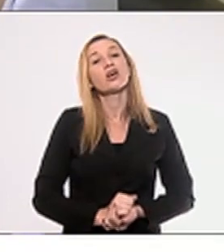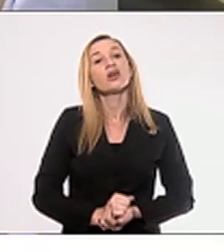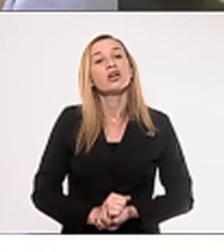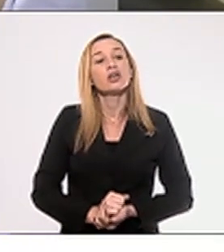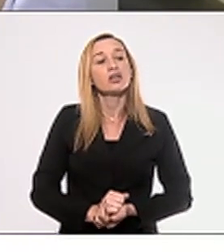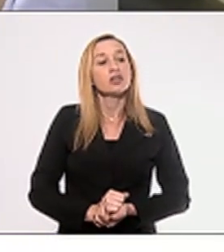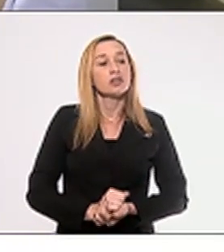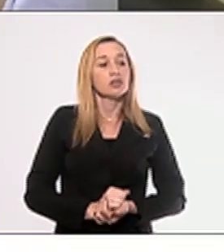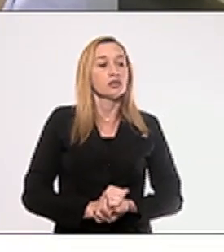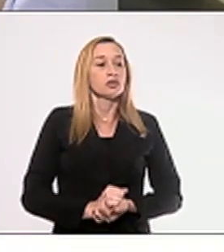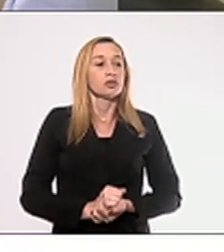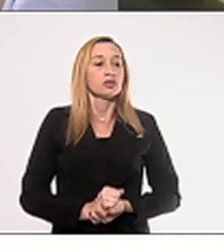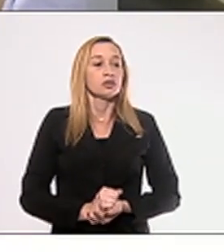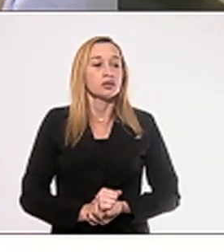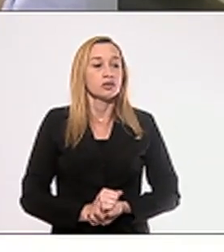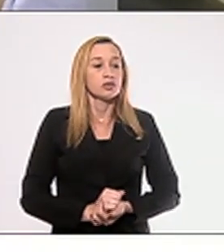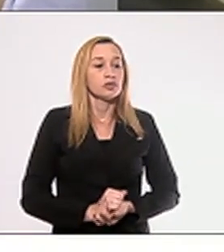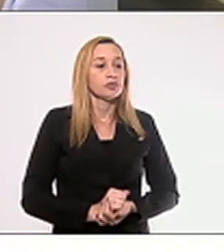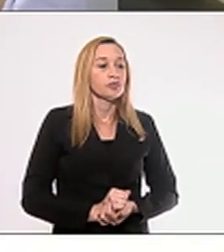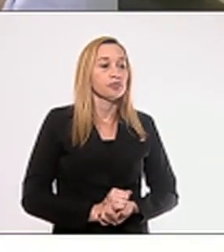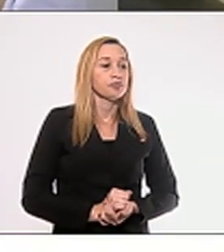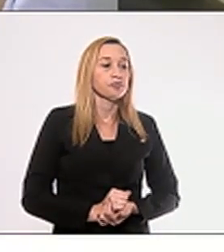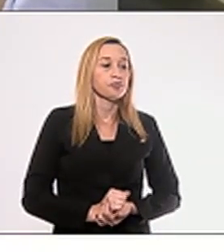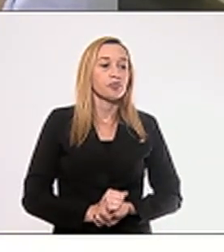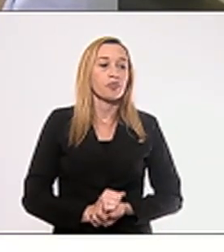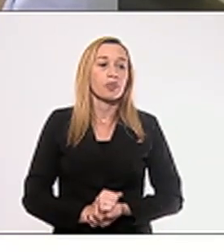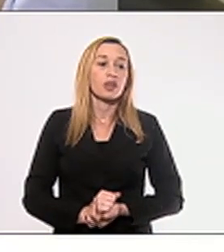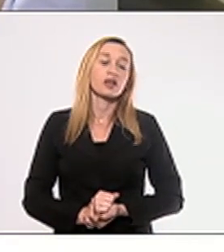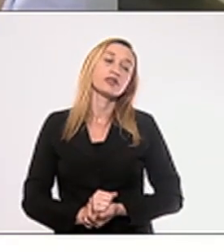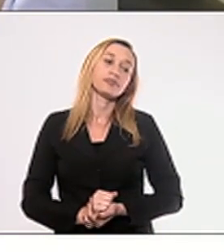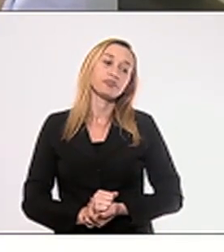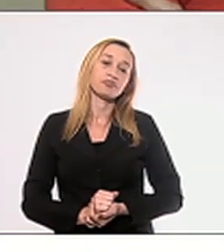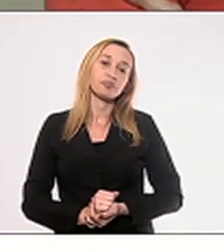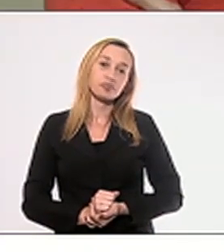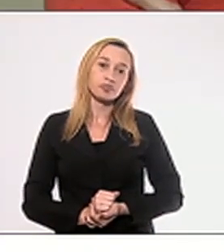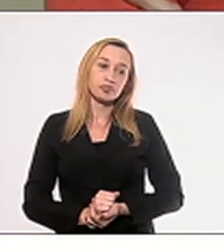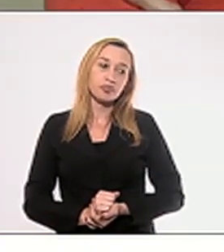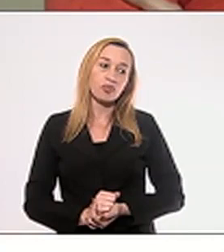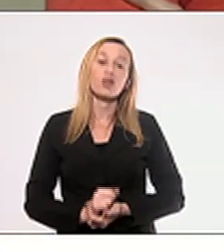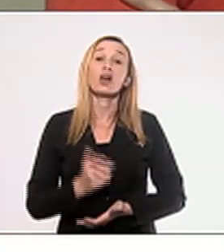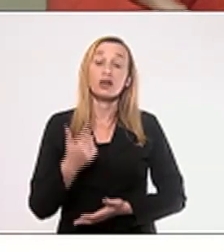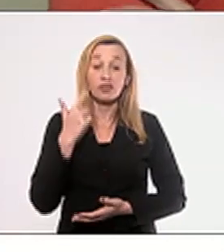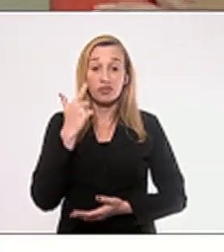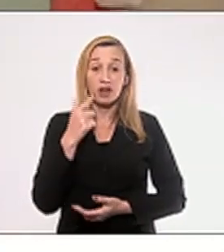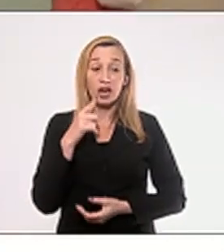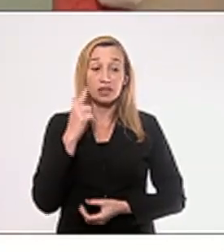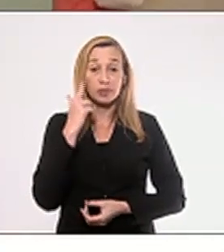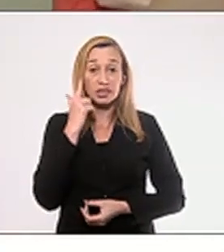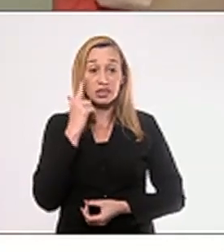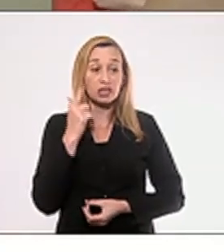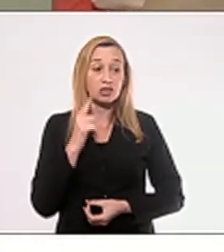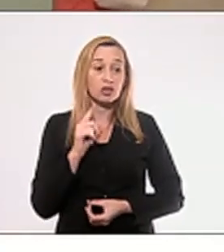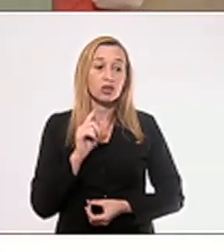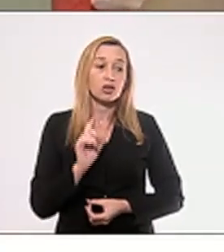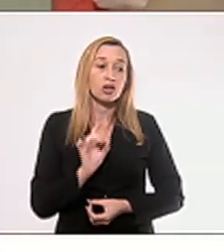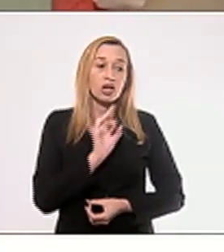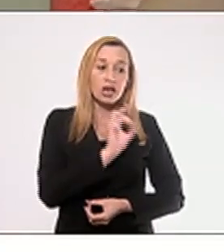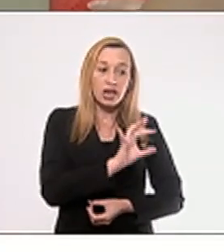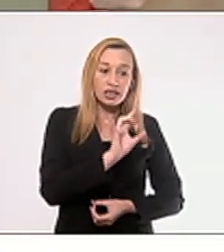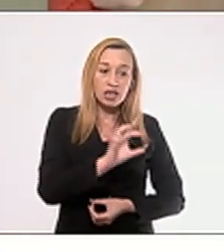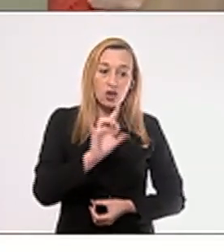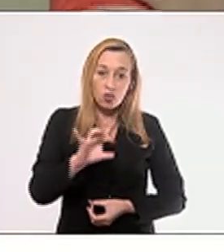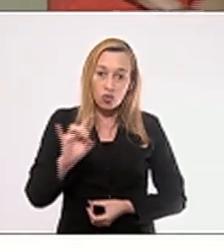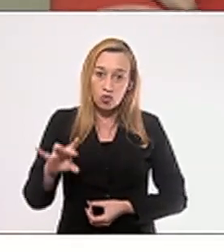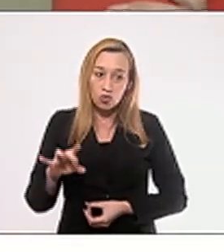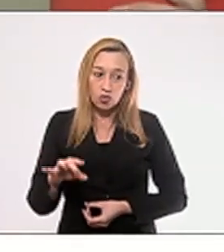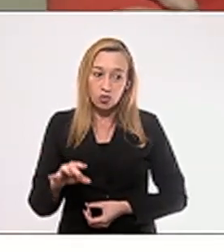que se deseja fazer isso pontualmente em cada cliente, colocar uma microventosa em cada cliente. Não tem sentido,